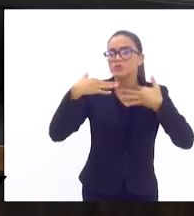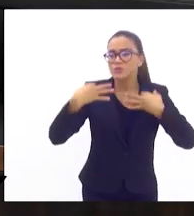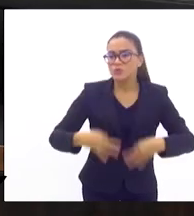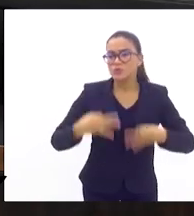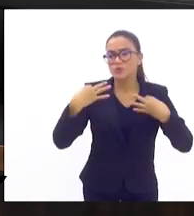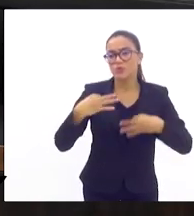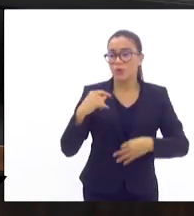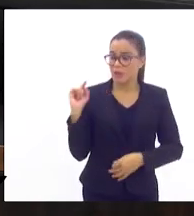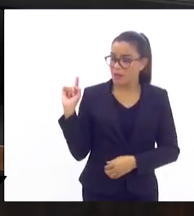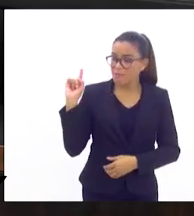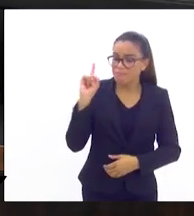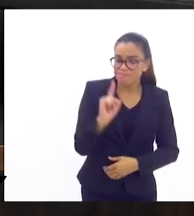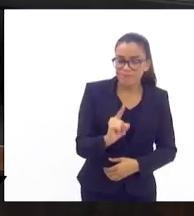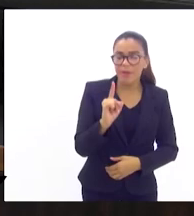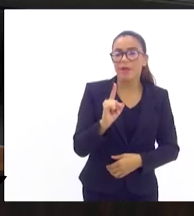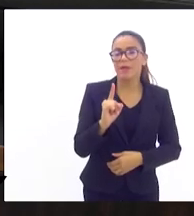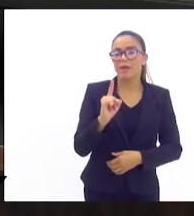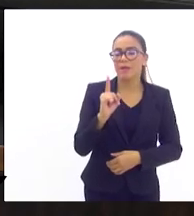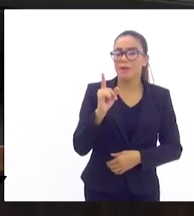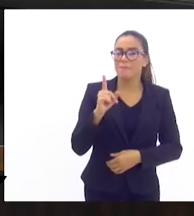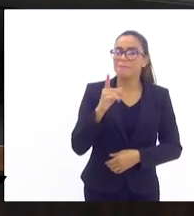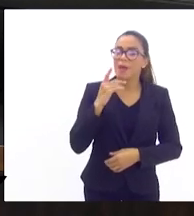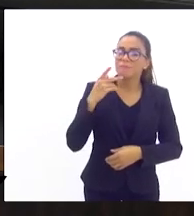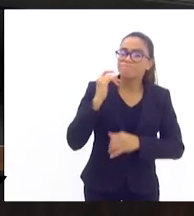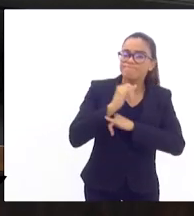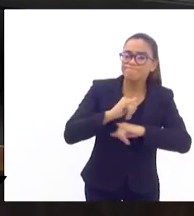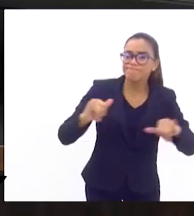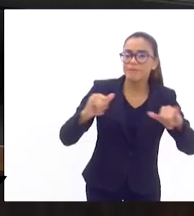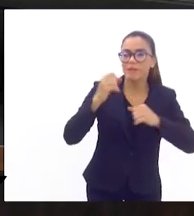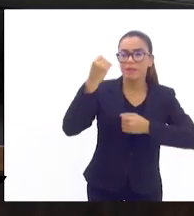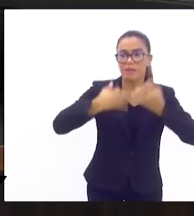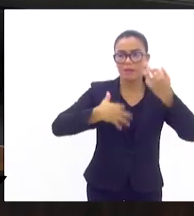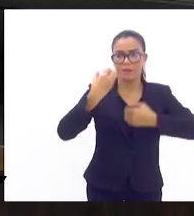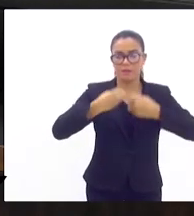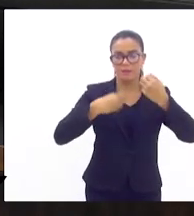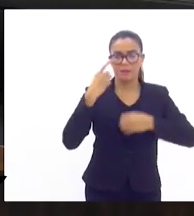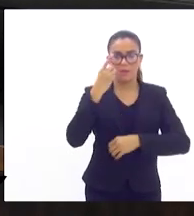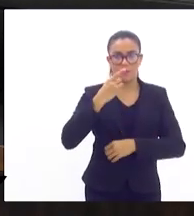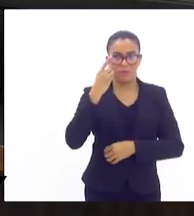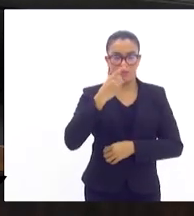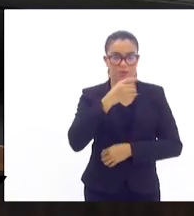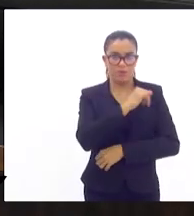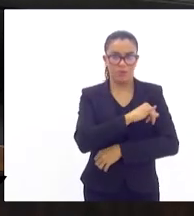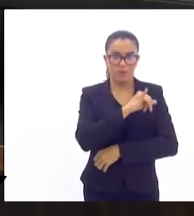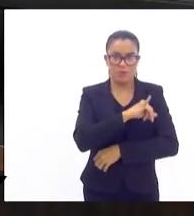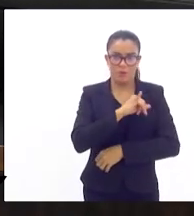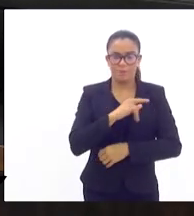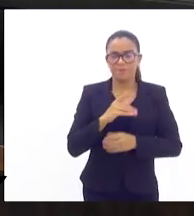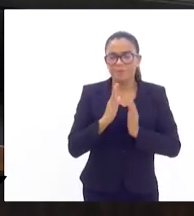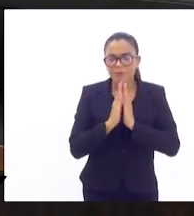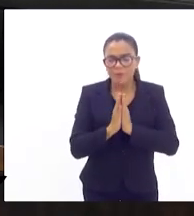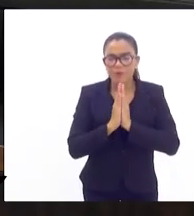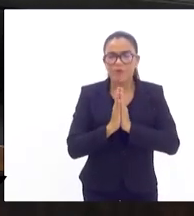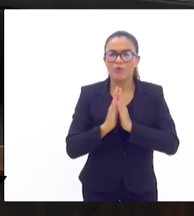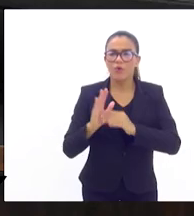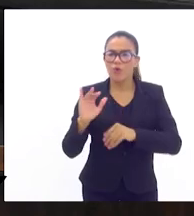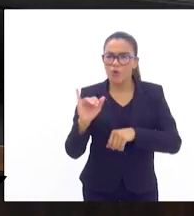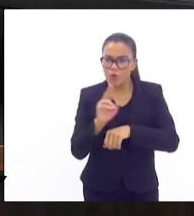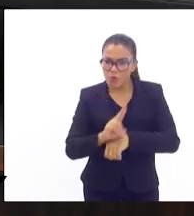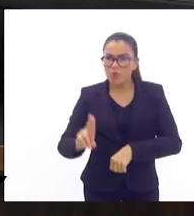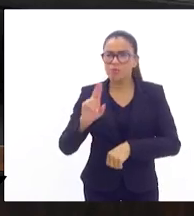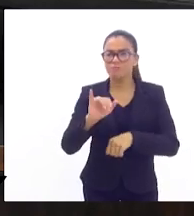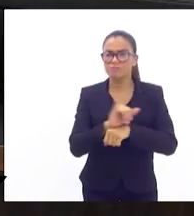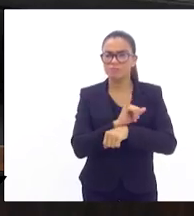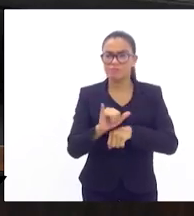aqui dar satisfação aos deputados da Assembleia Legislativa do Estado do Rio de Janeiro. Então, por gentileza, use o instrumento que tiver que usar para